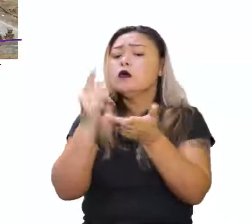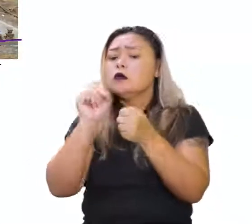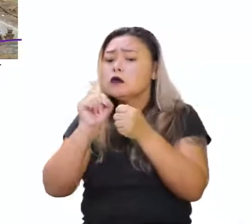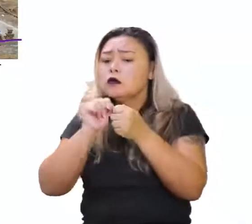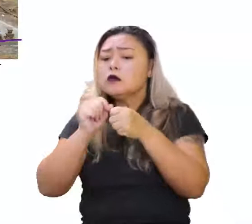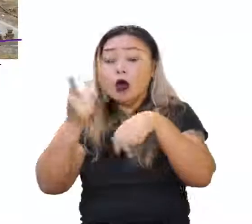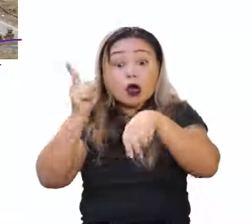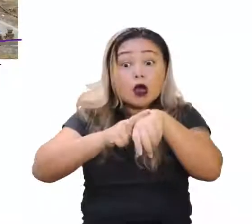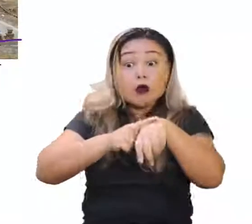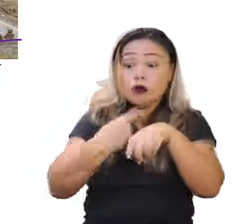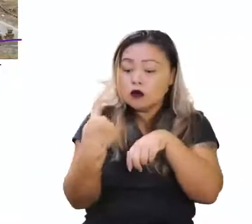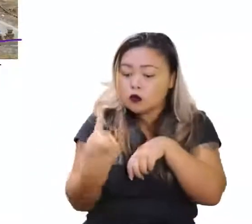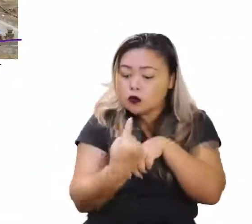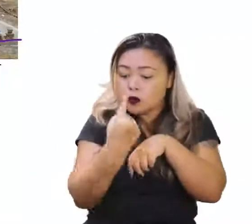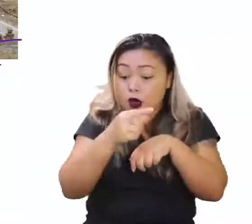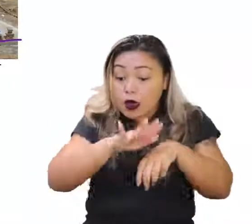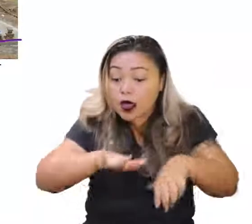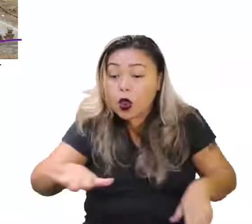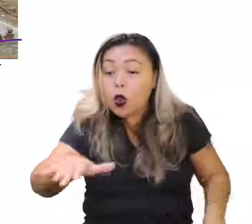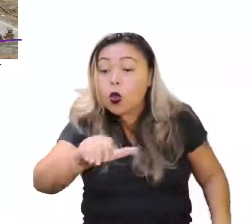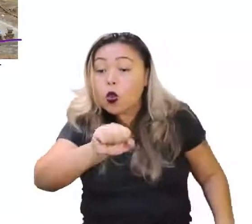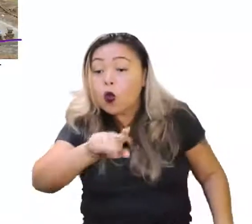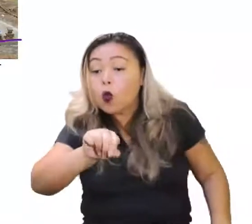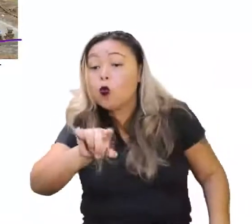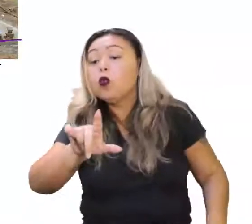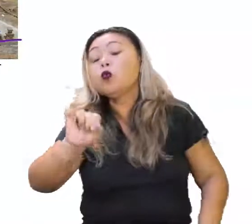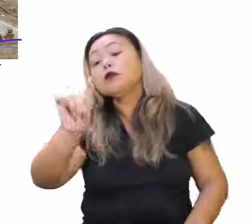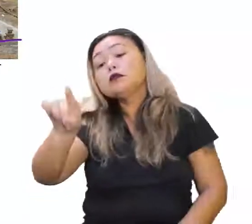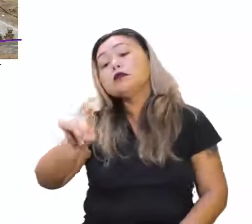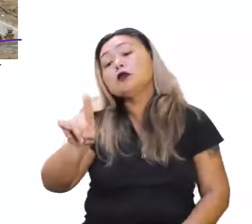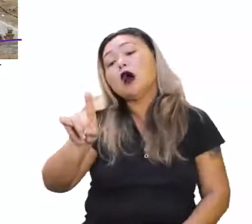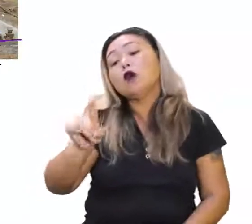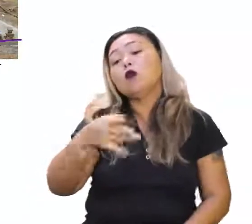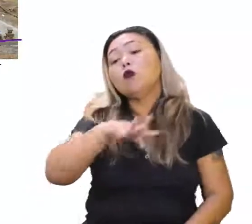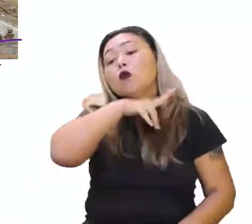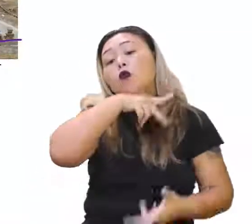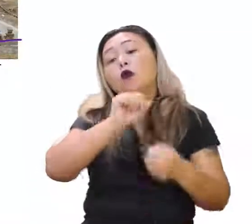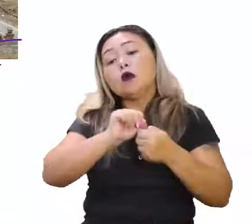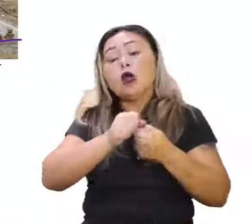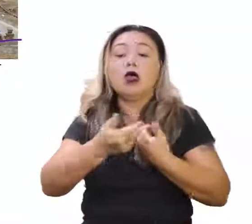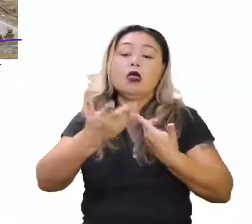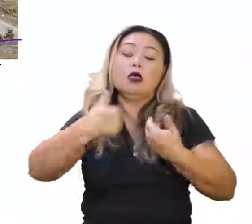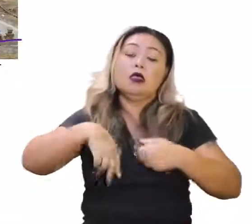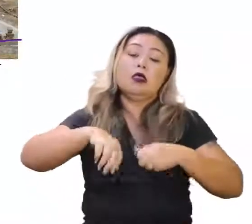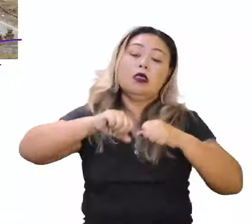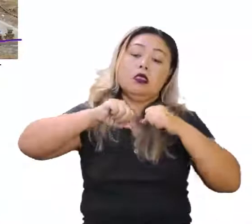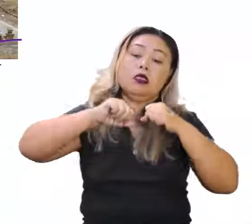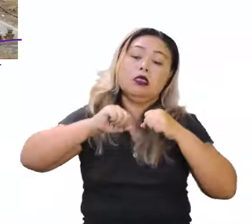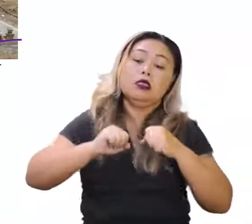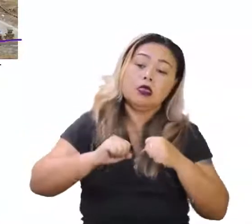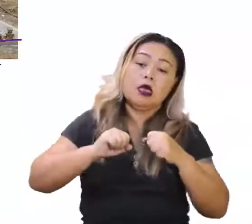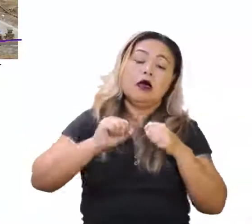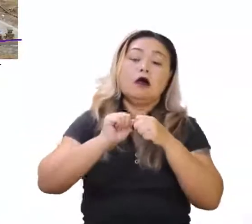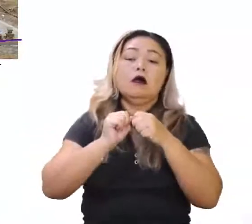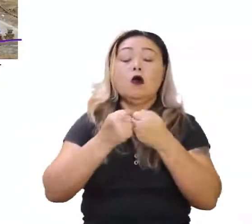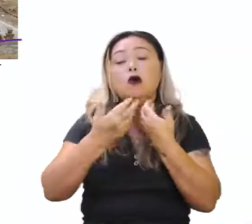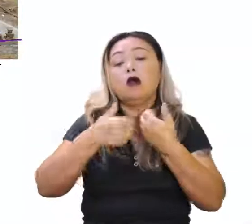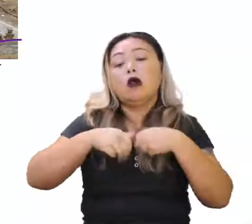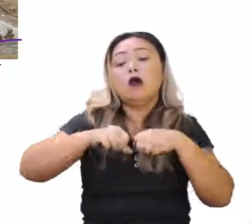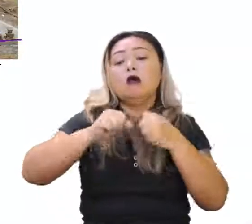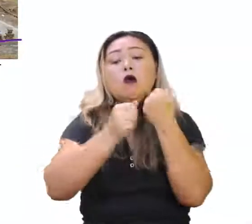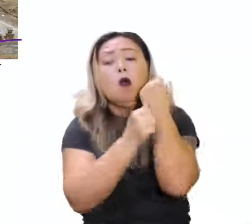agente infeccioso pode estar ali no solo, e esse animal pode ali sentar naquela região, ou ele